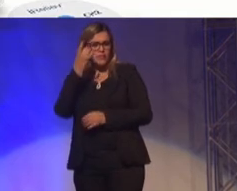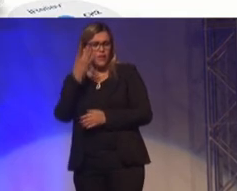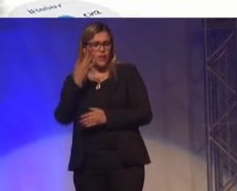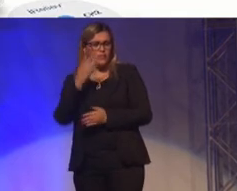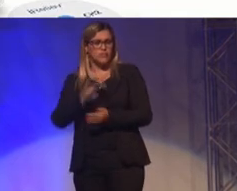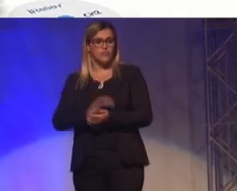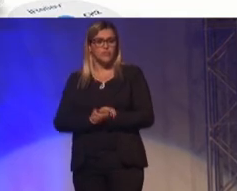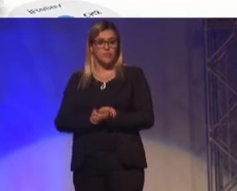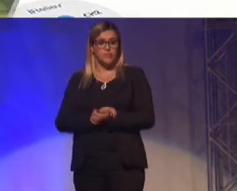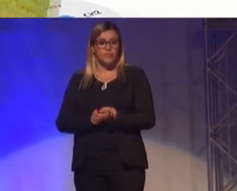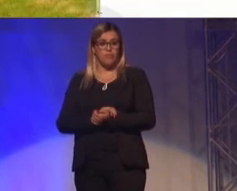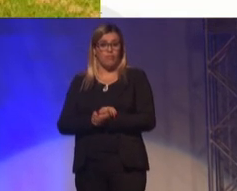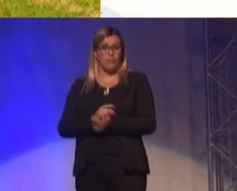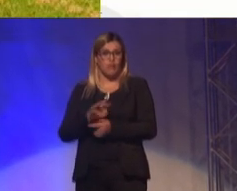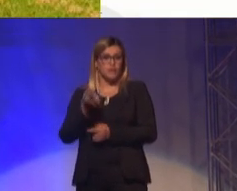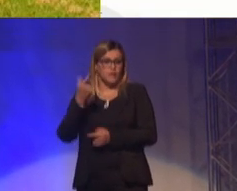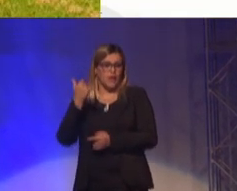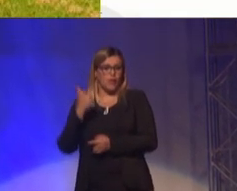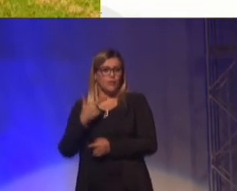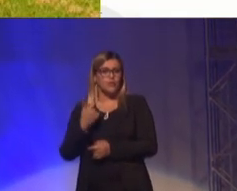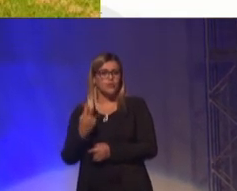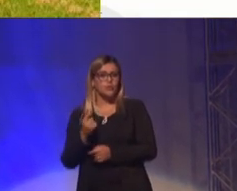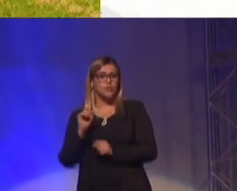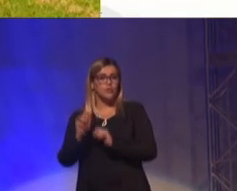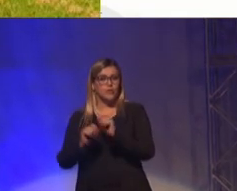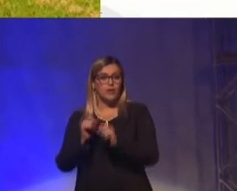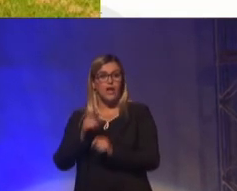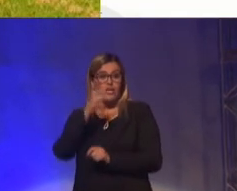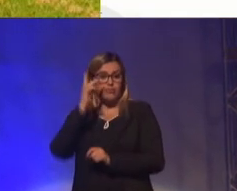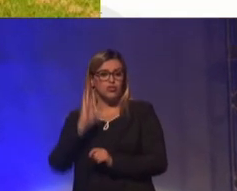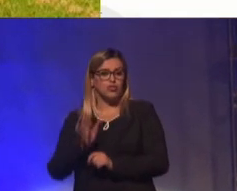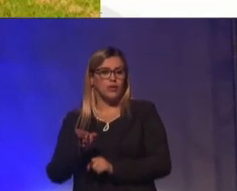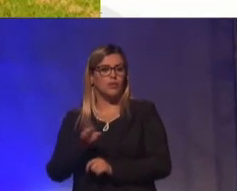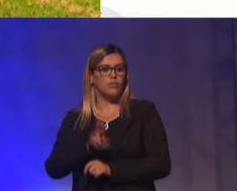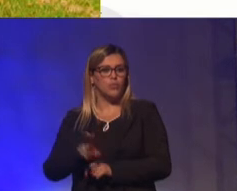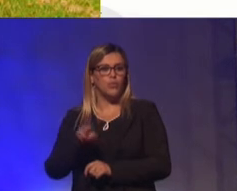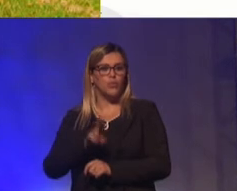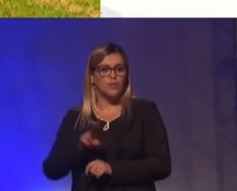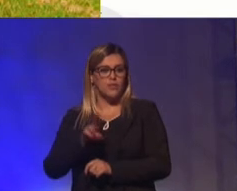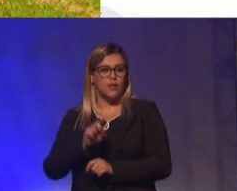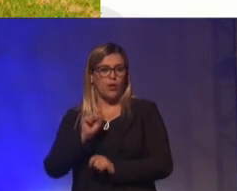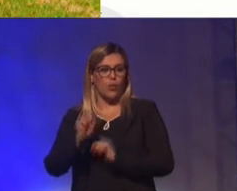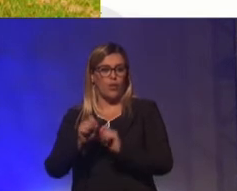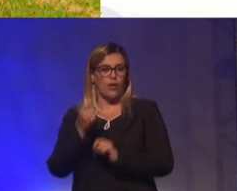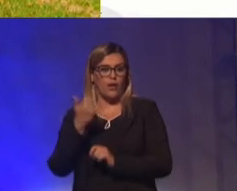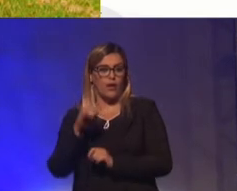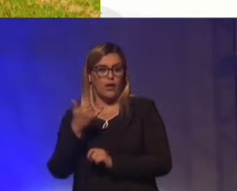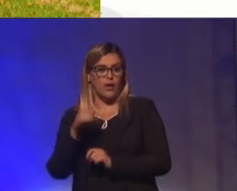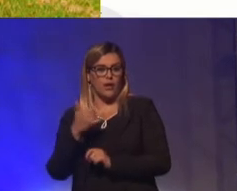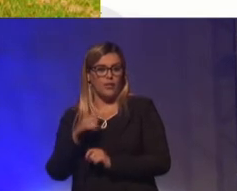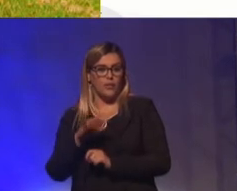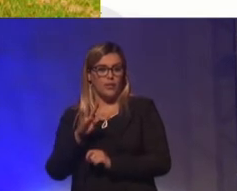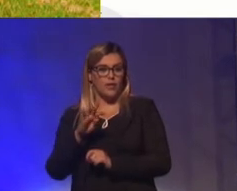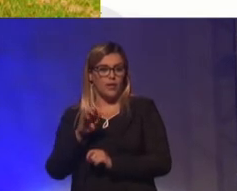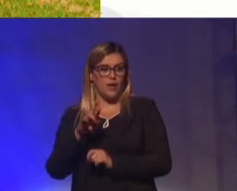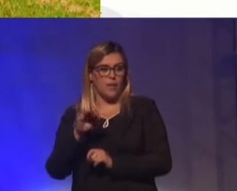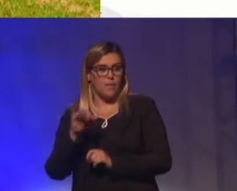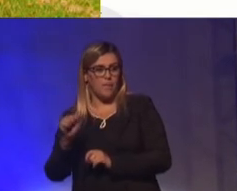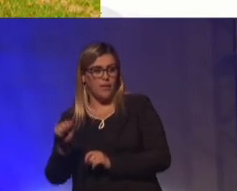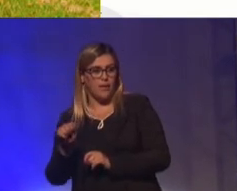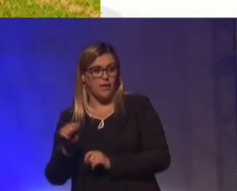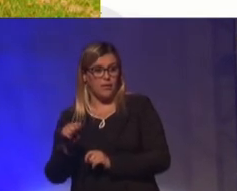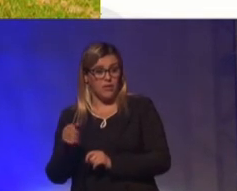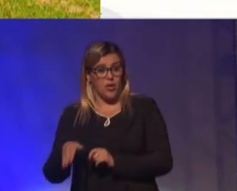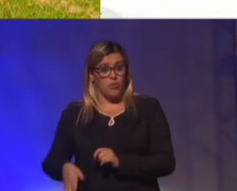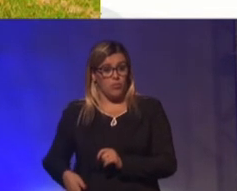olha só, né, no século XXI, as pessoas já podem usar, né, a eletroterapia no bolso. Né? Olha aí essa